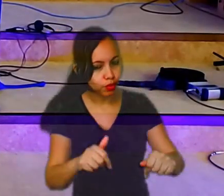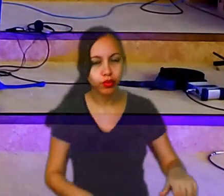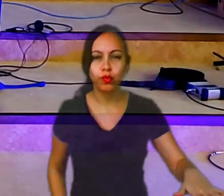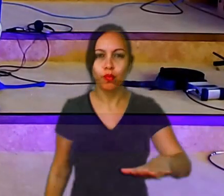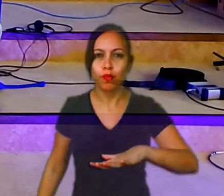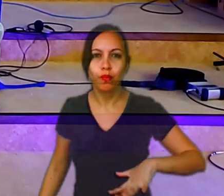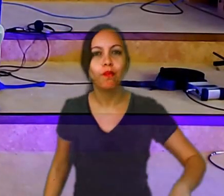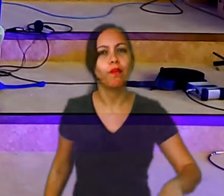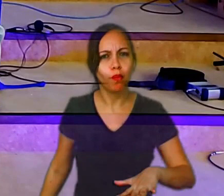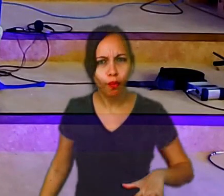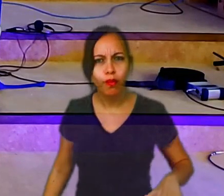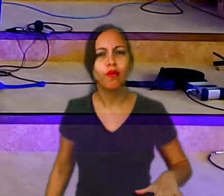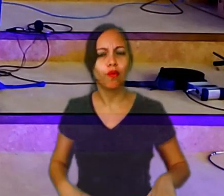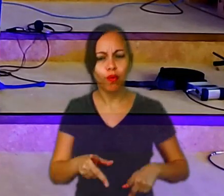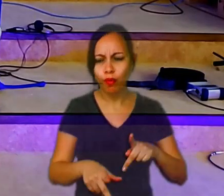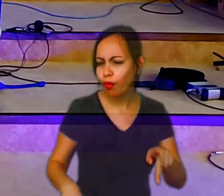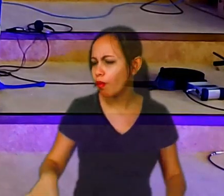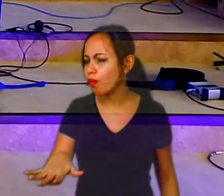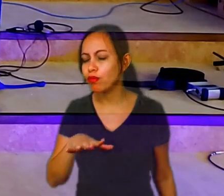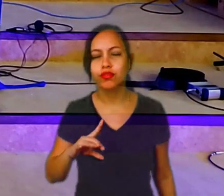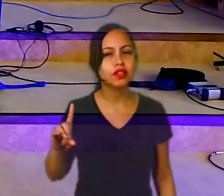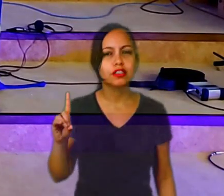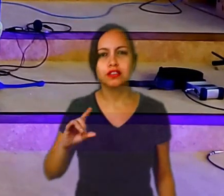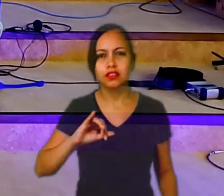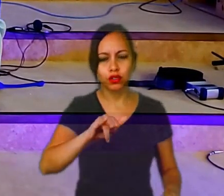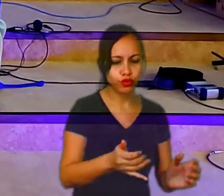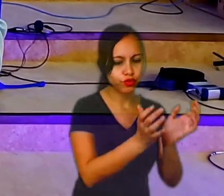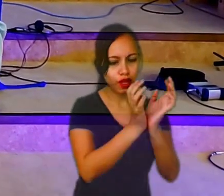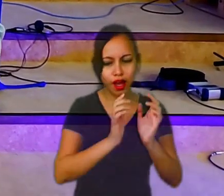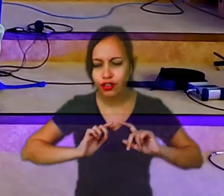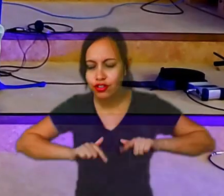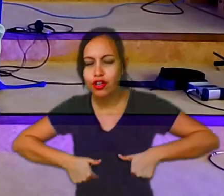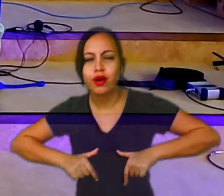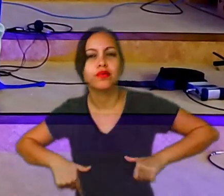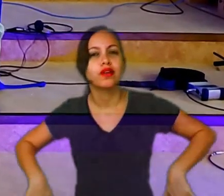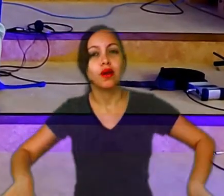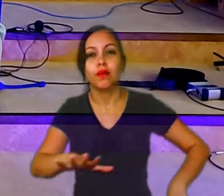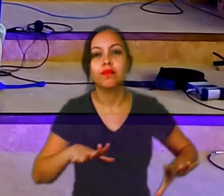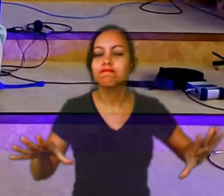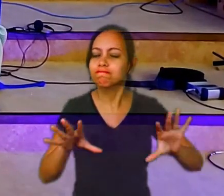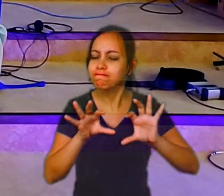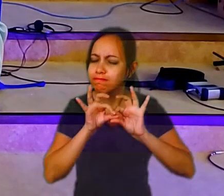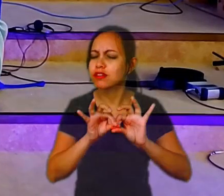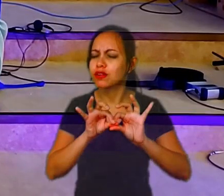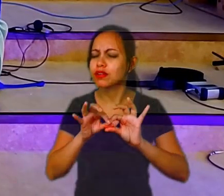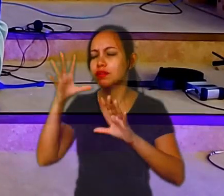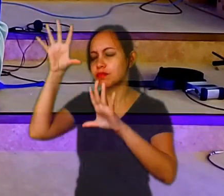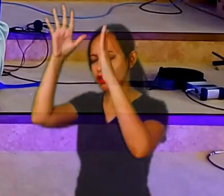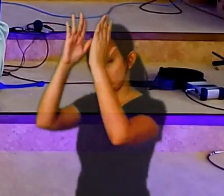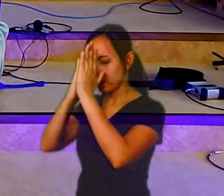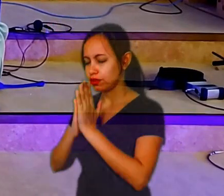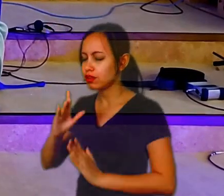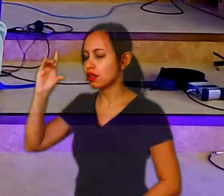congregação, todo o povo de Deus, Judá e Jerusalém, para adorar a Deus,